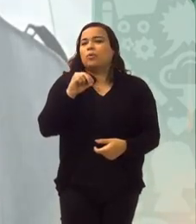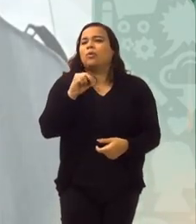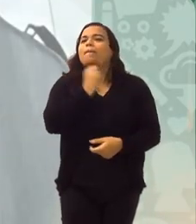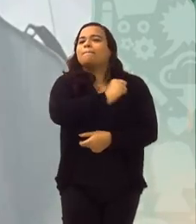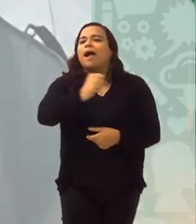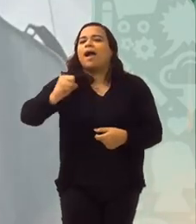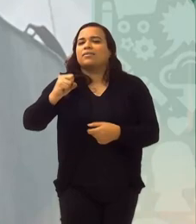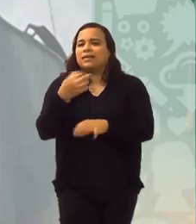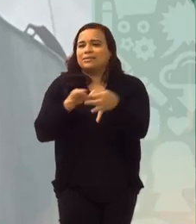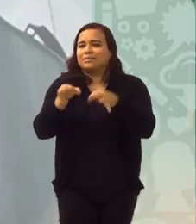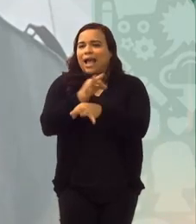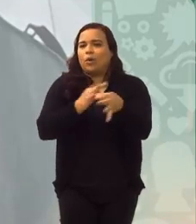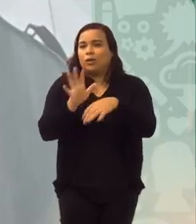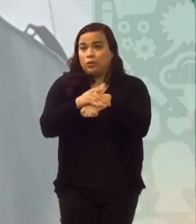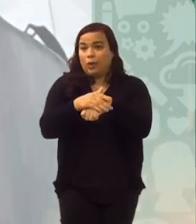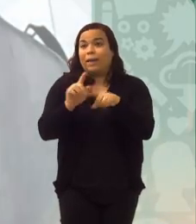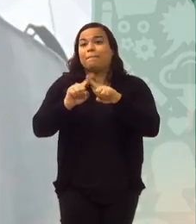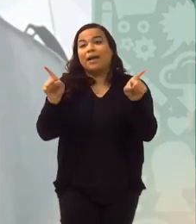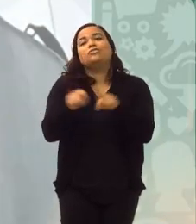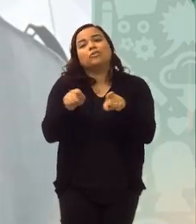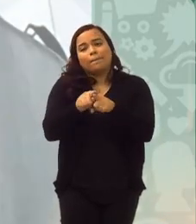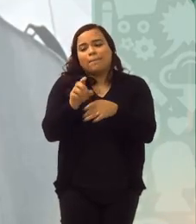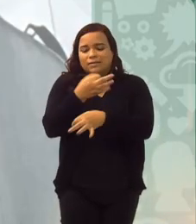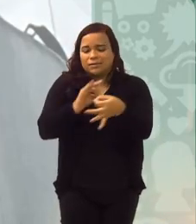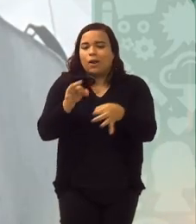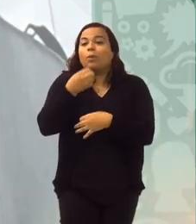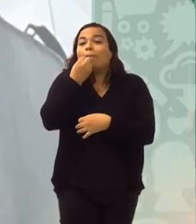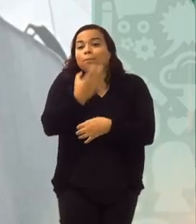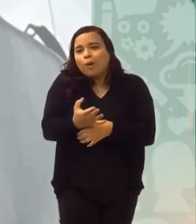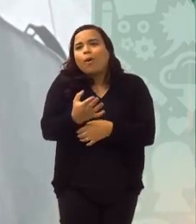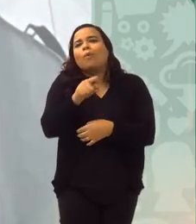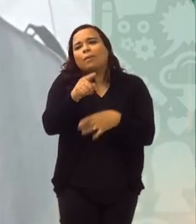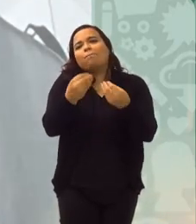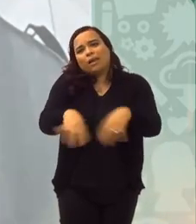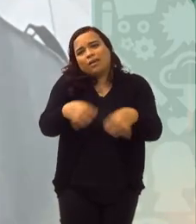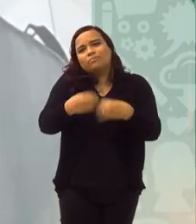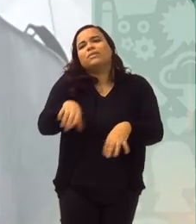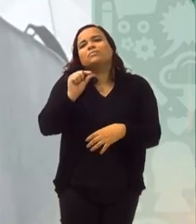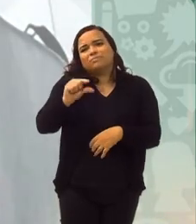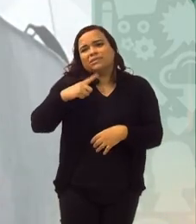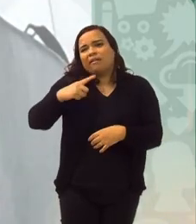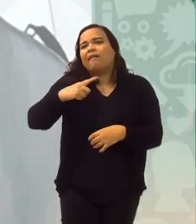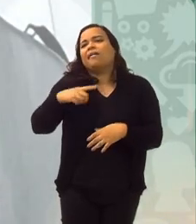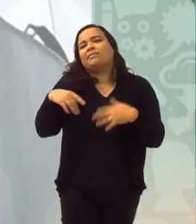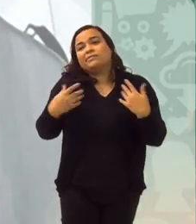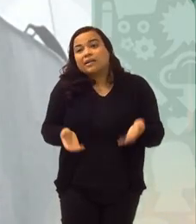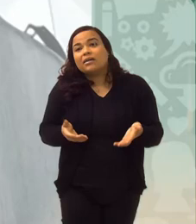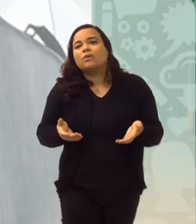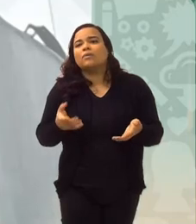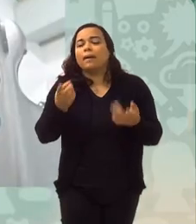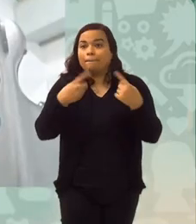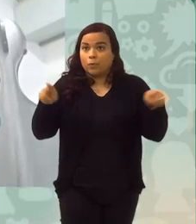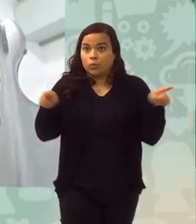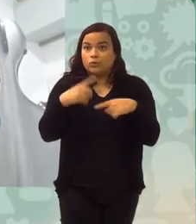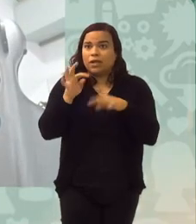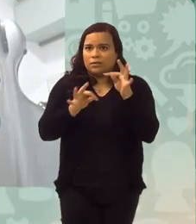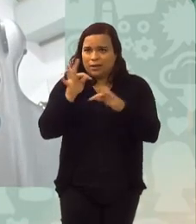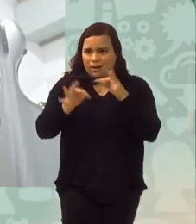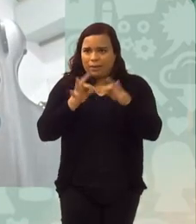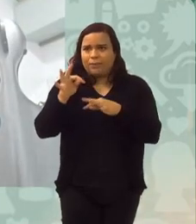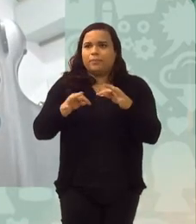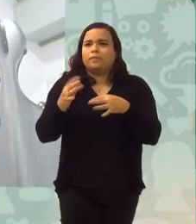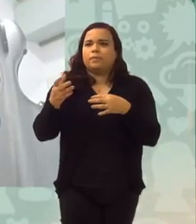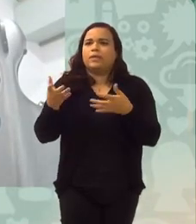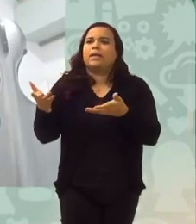a quimio, ela mata realmente as células doentes, né? Mas ela também danifica muito as células saudáveis. Então,